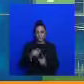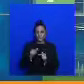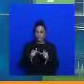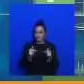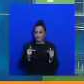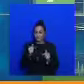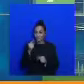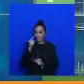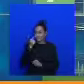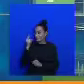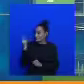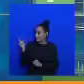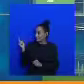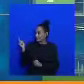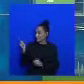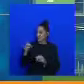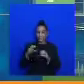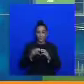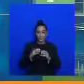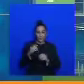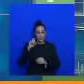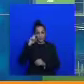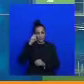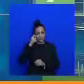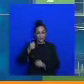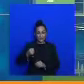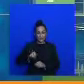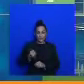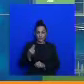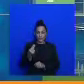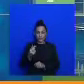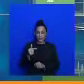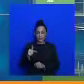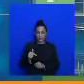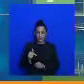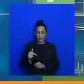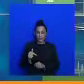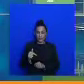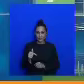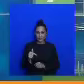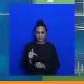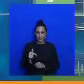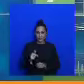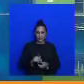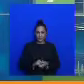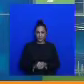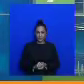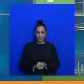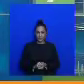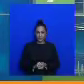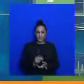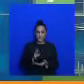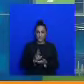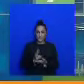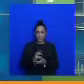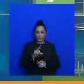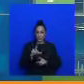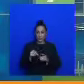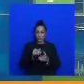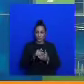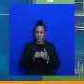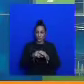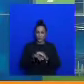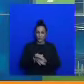chegando. Bola preta, número 27. Preta, 27. Na sequência da Lotomania